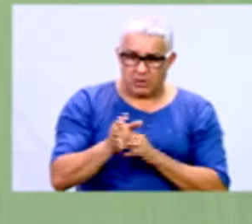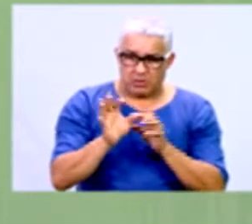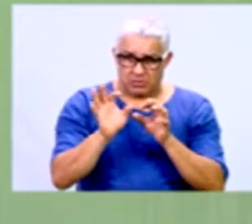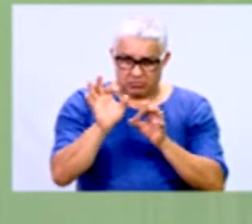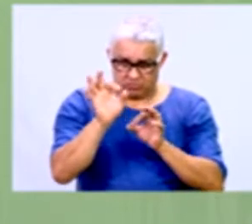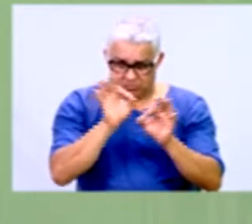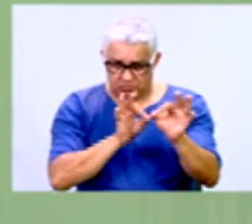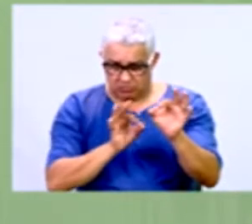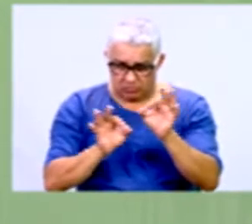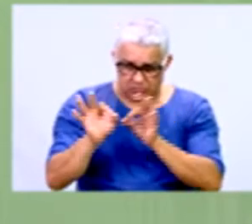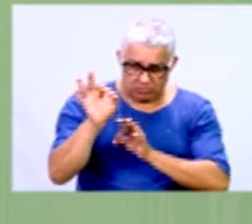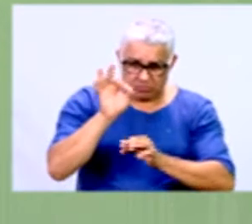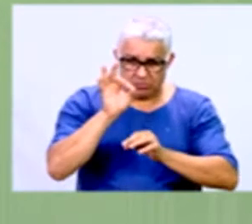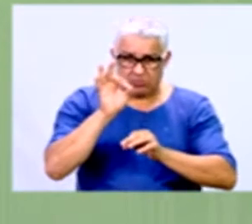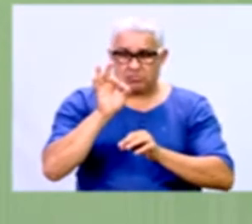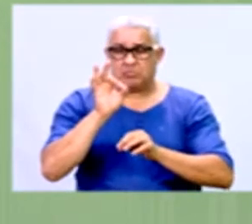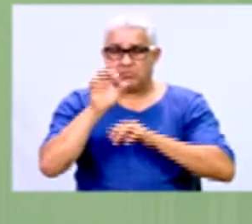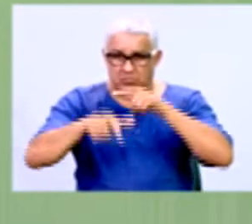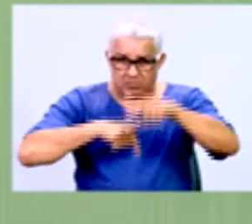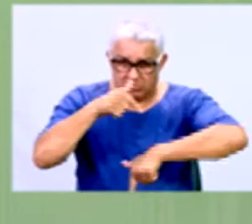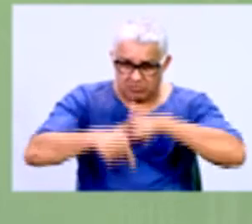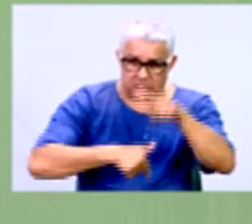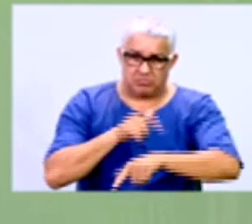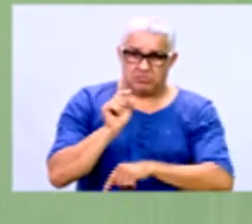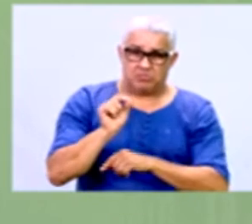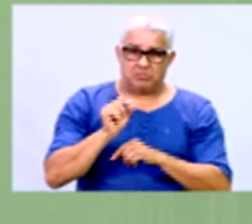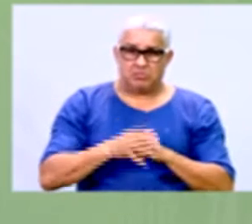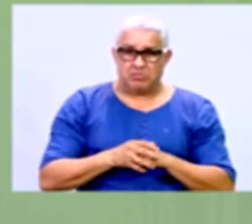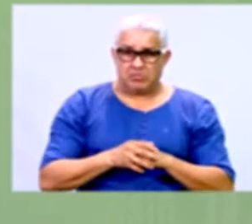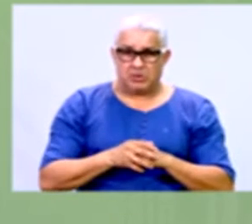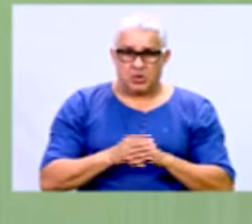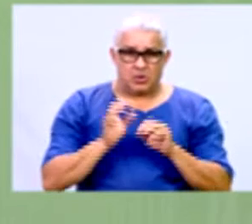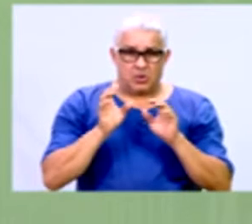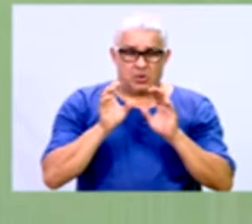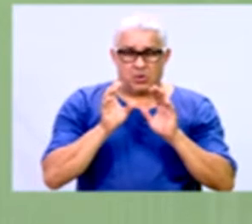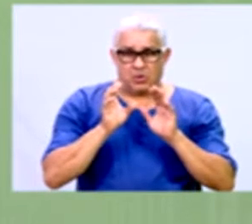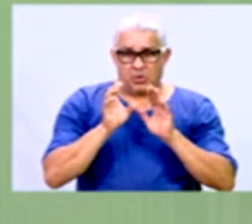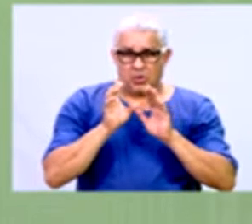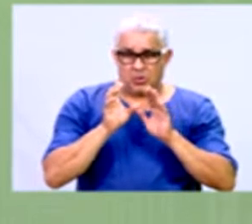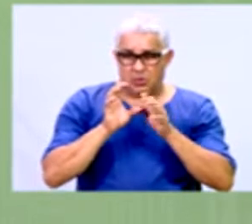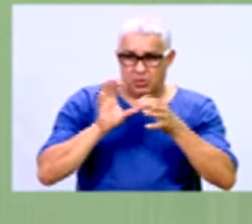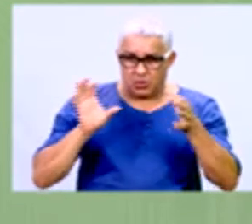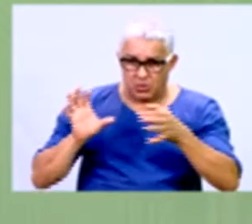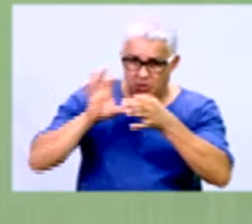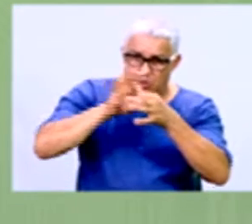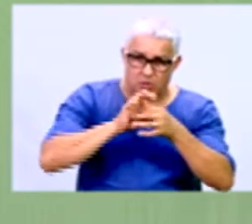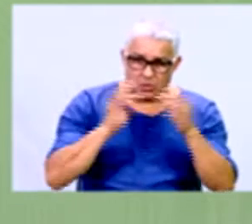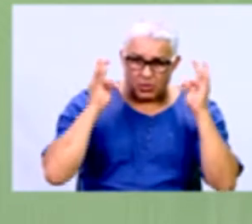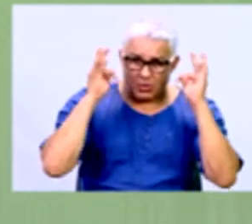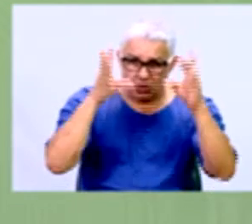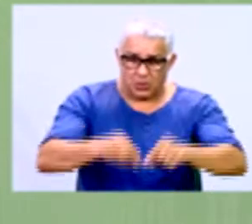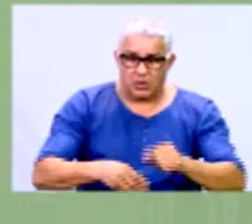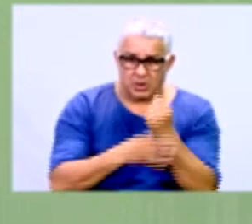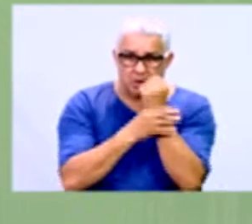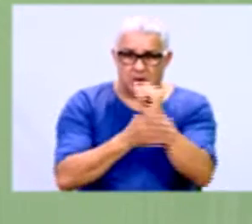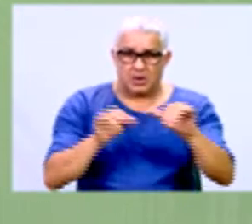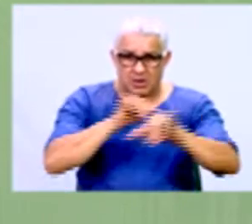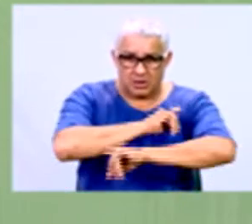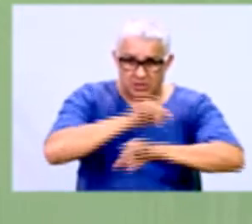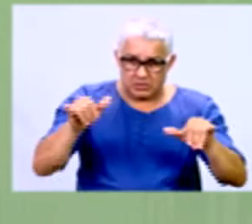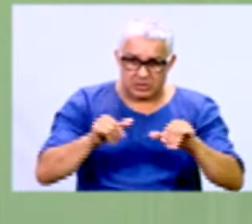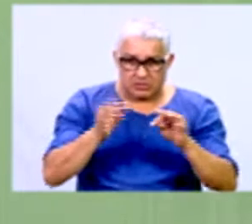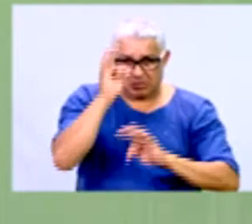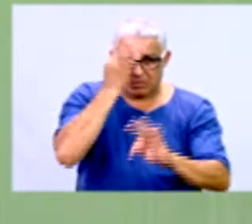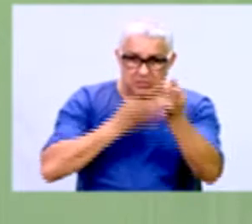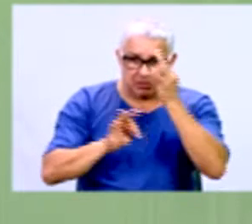organização. Então, a gente trabalha a questão de todo o contexto da segurança da informação. O momento em que a gente trabalha é a tecnologia